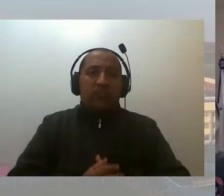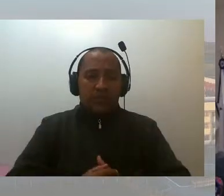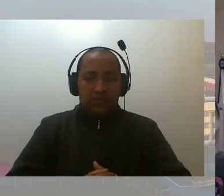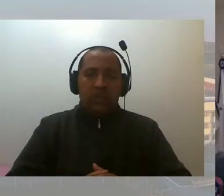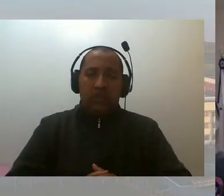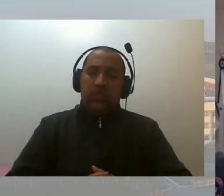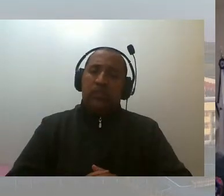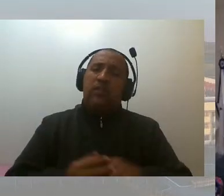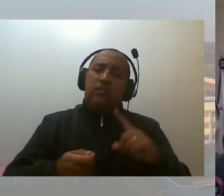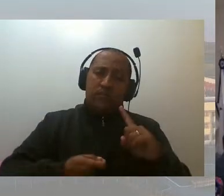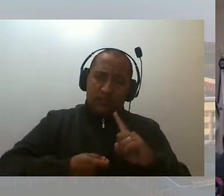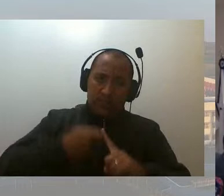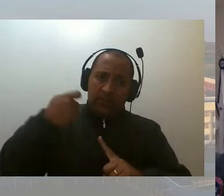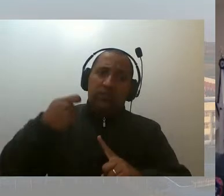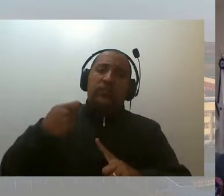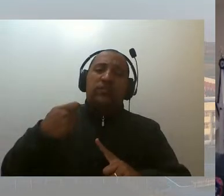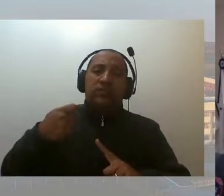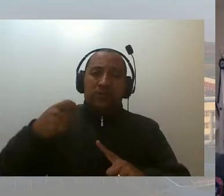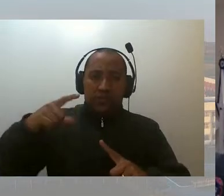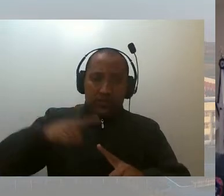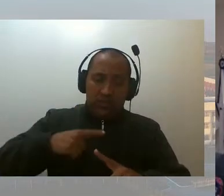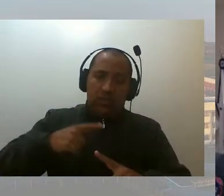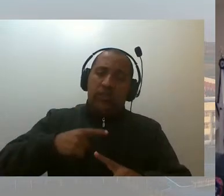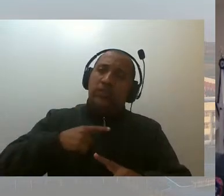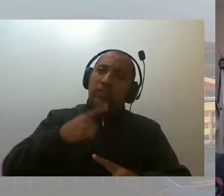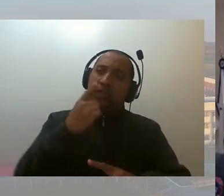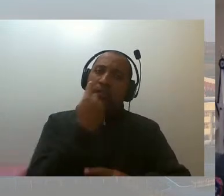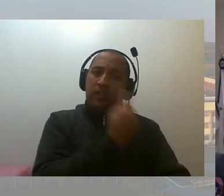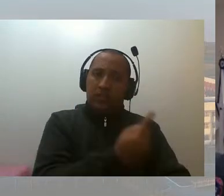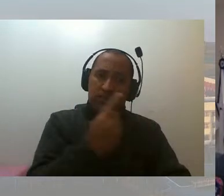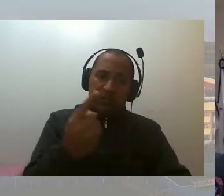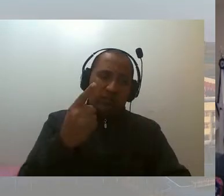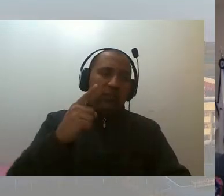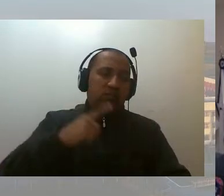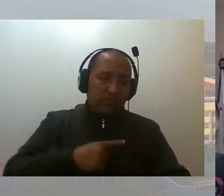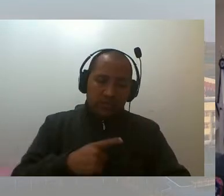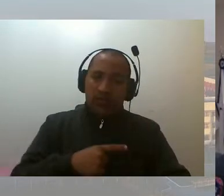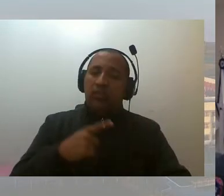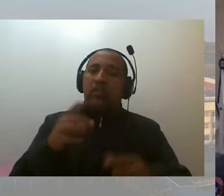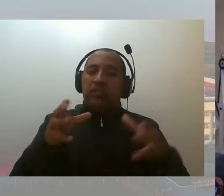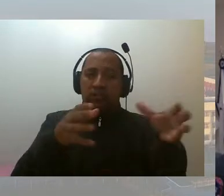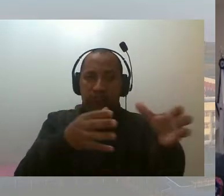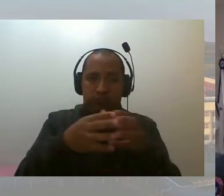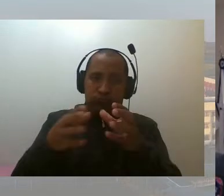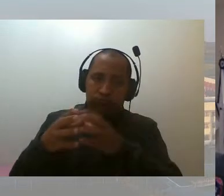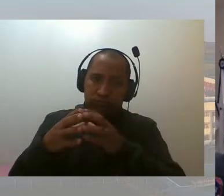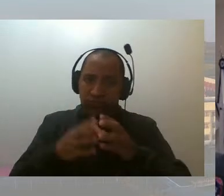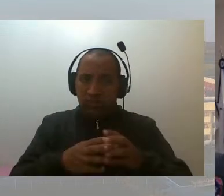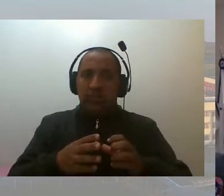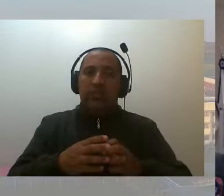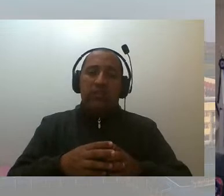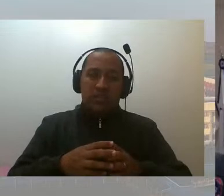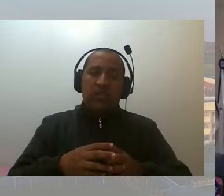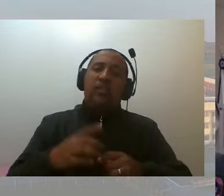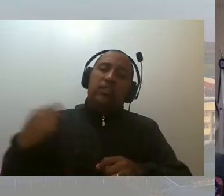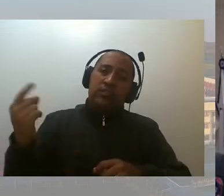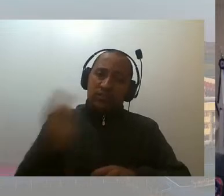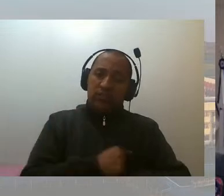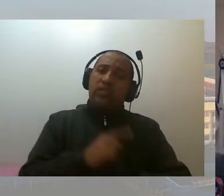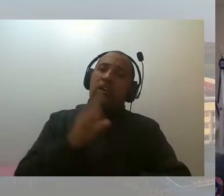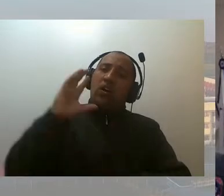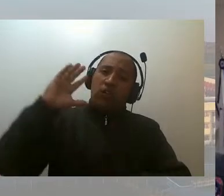todos os meses, de acordo com cada categoria e cada situação de